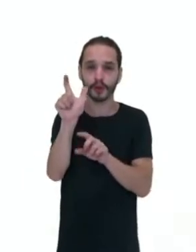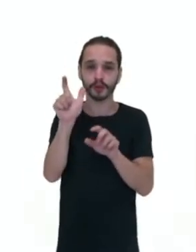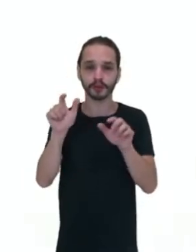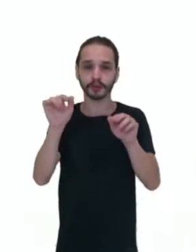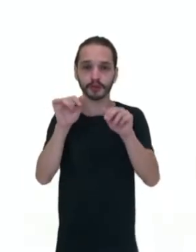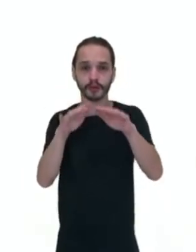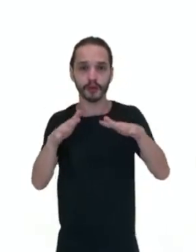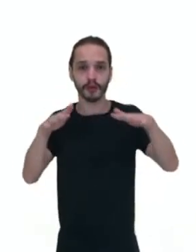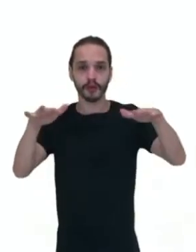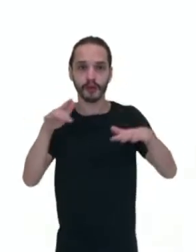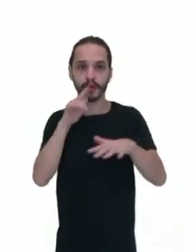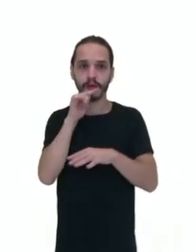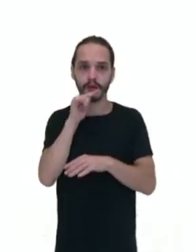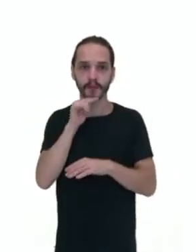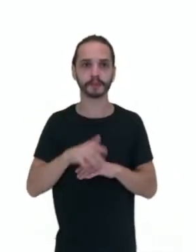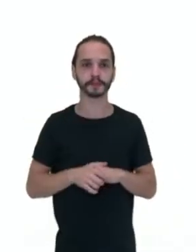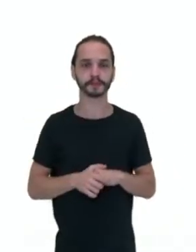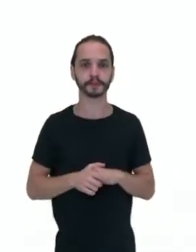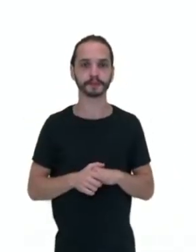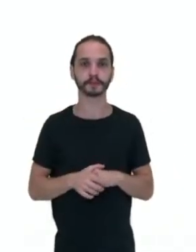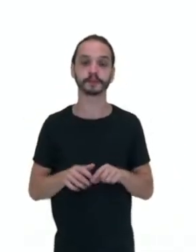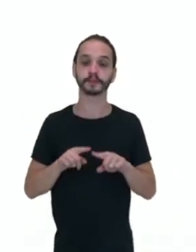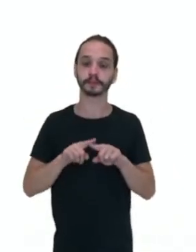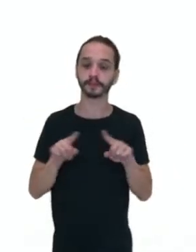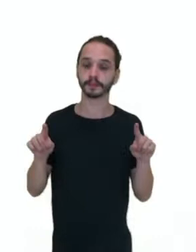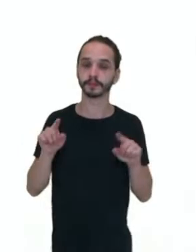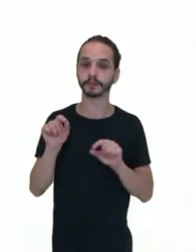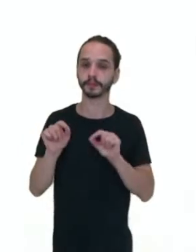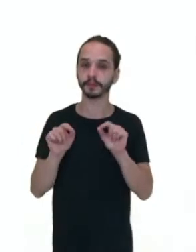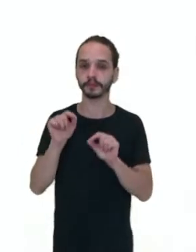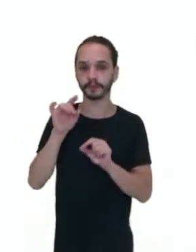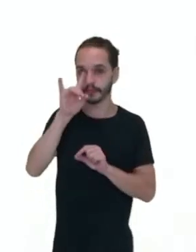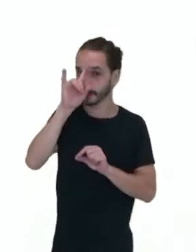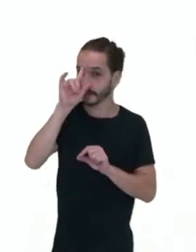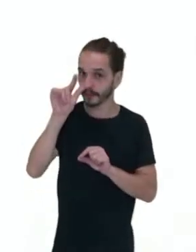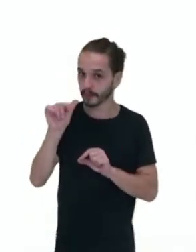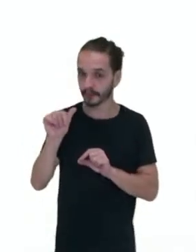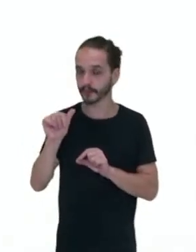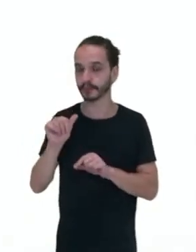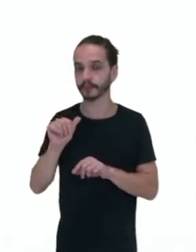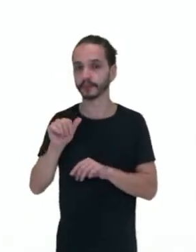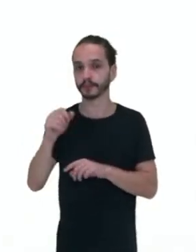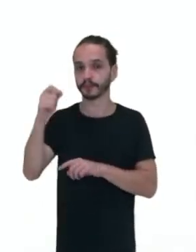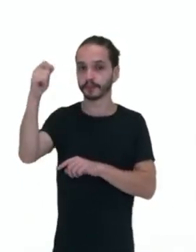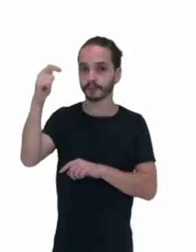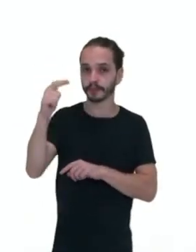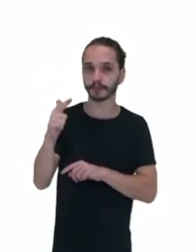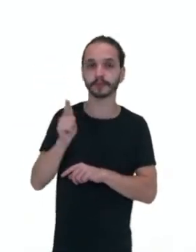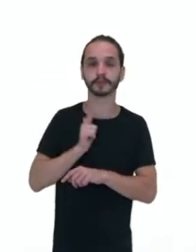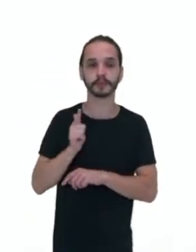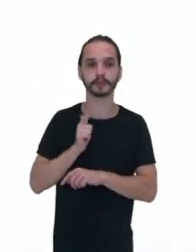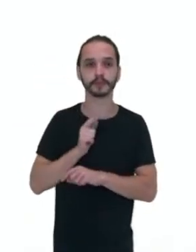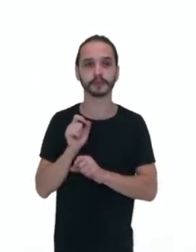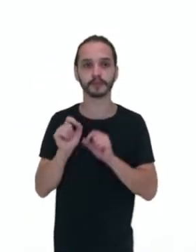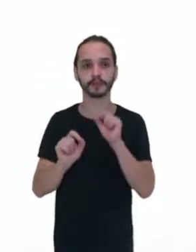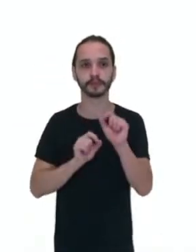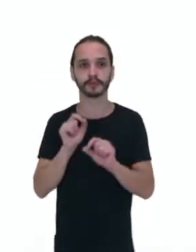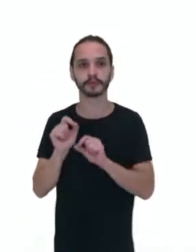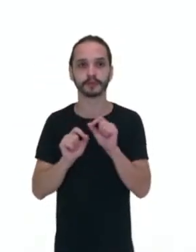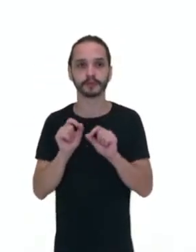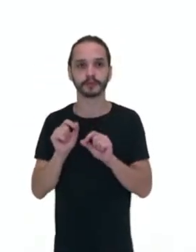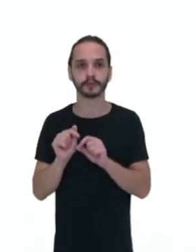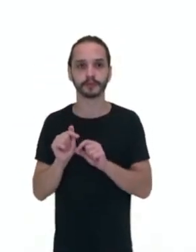água em seu redor. No entanto, durante o dia, quando ocorre o processo de floração,